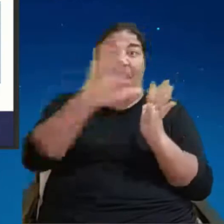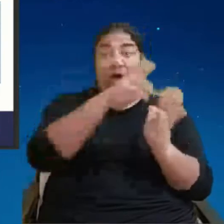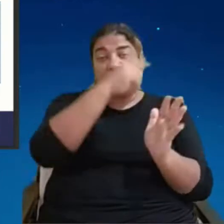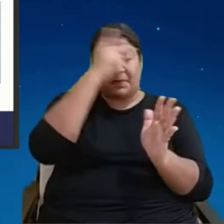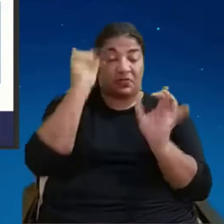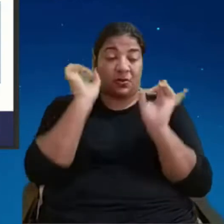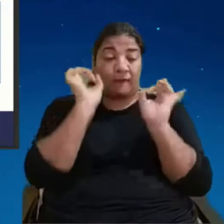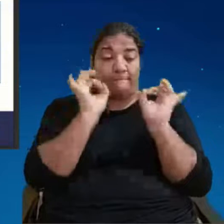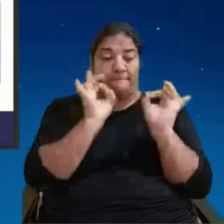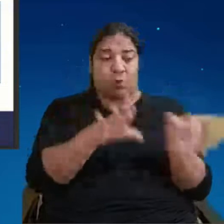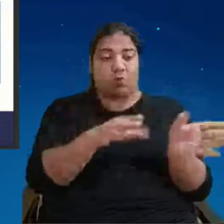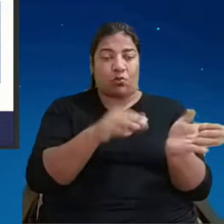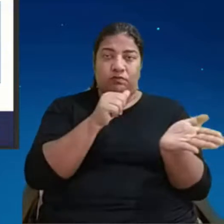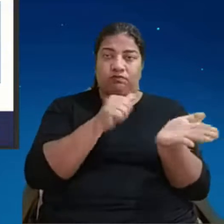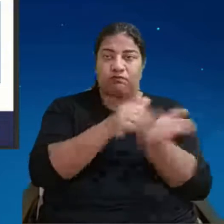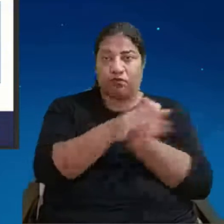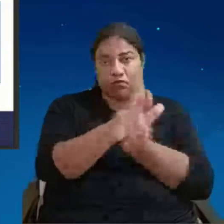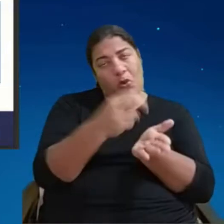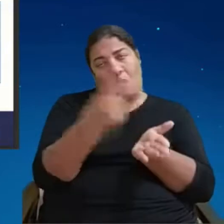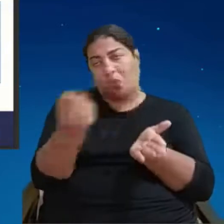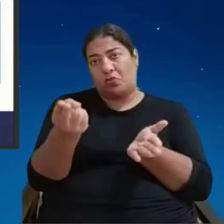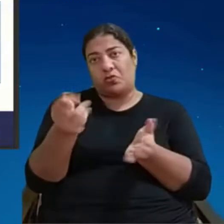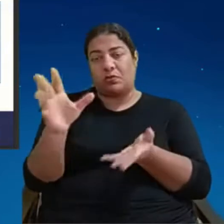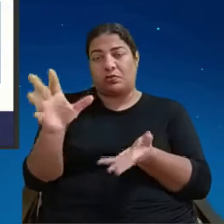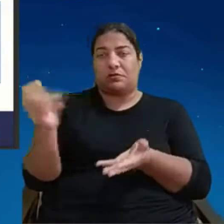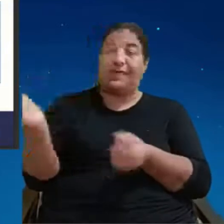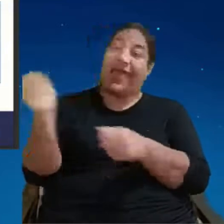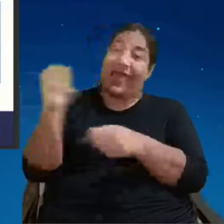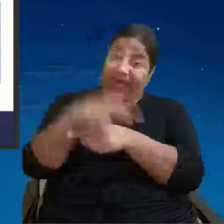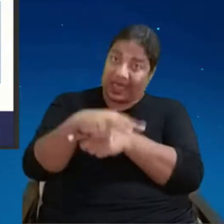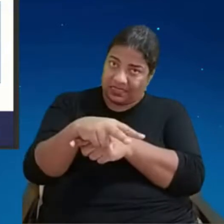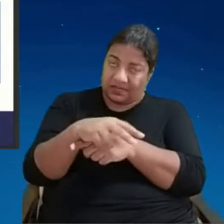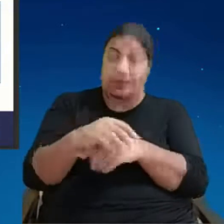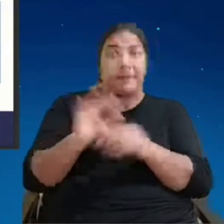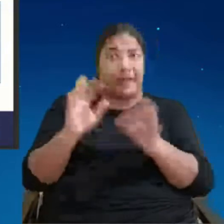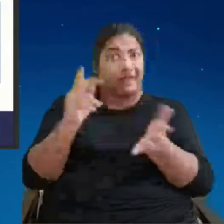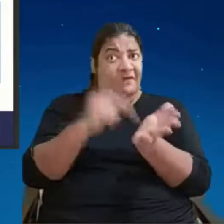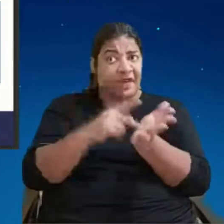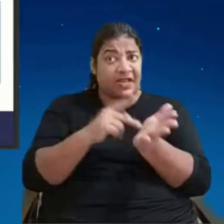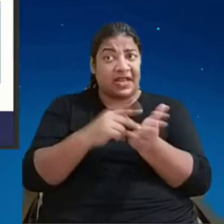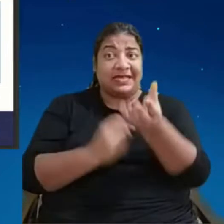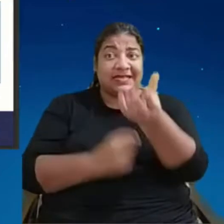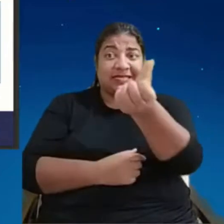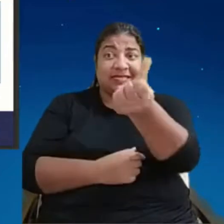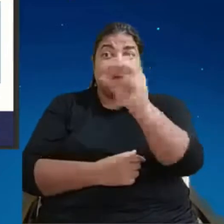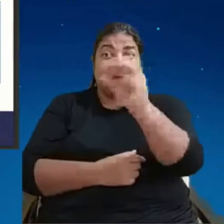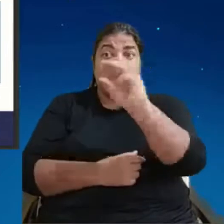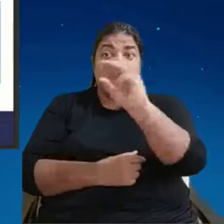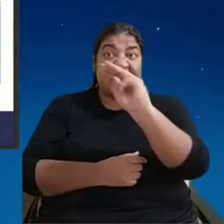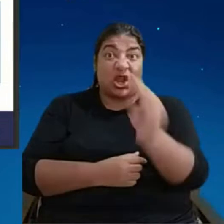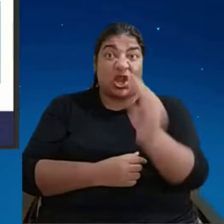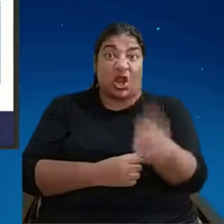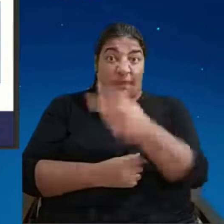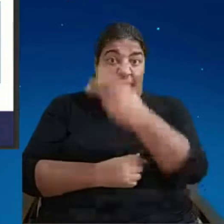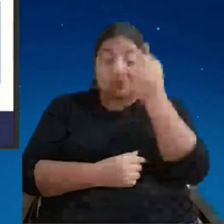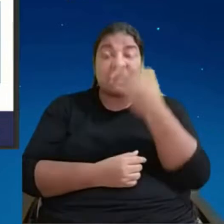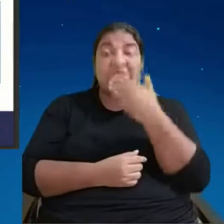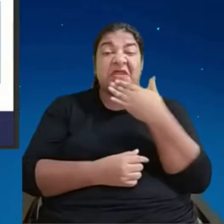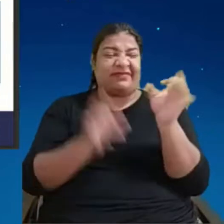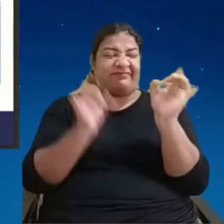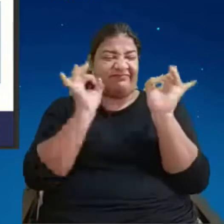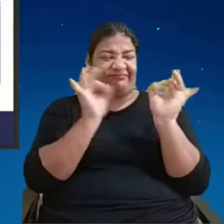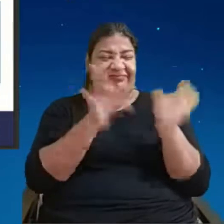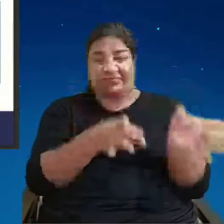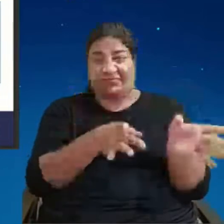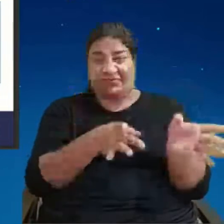que interessante, né? Dados reais, 6 milhões de pedidos de demissões e empregos de carteira assinada,